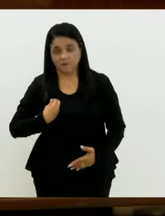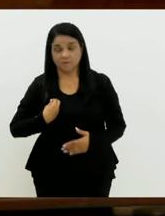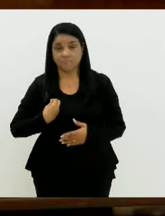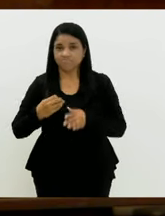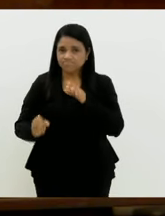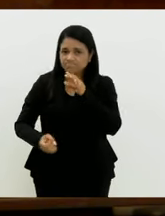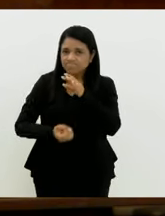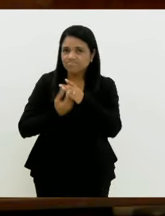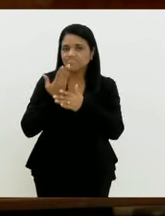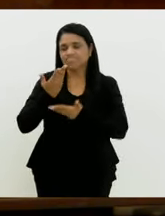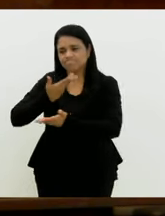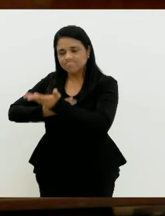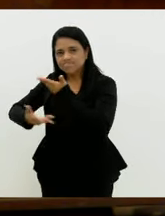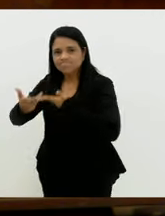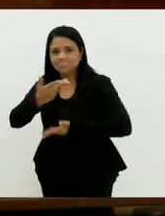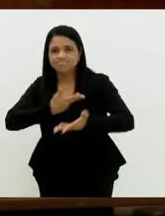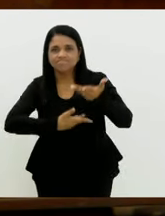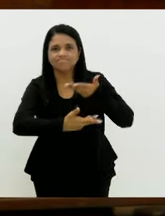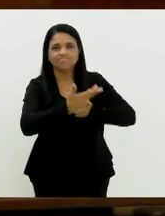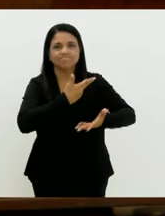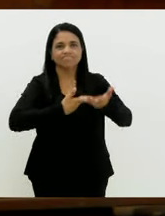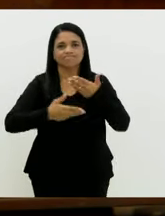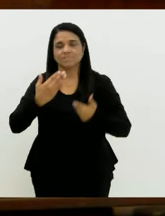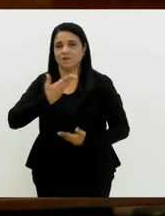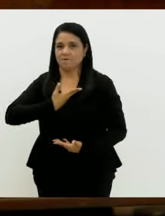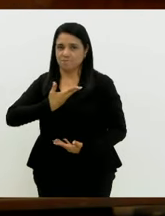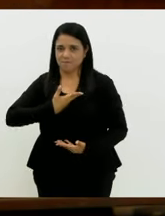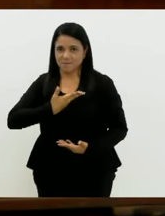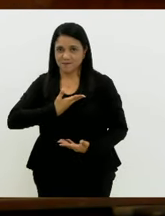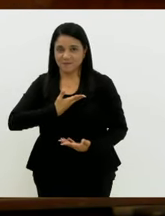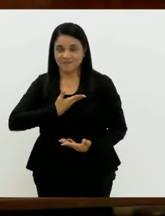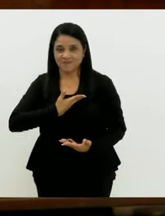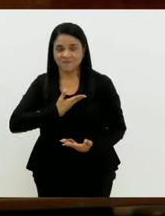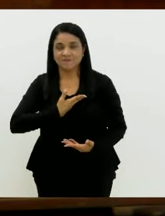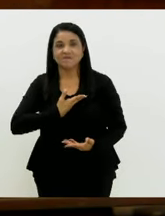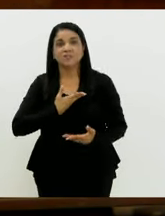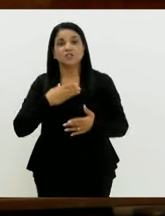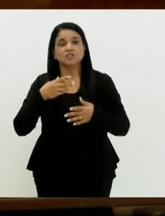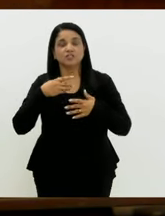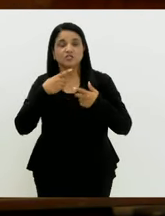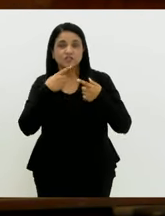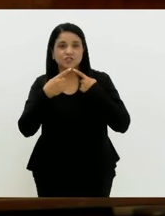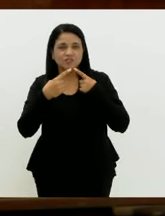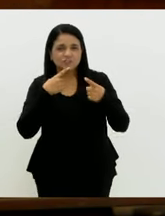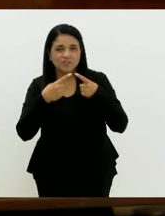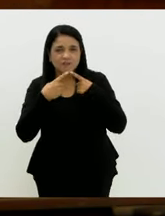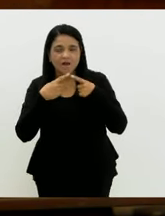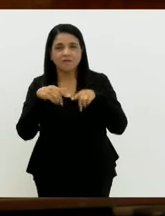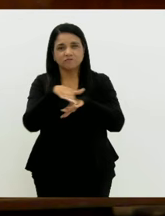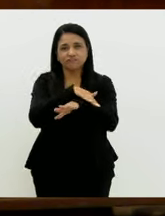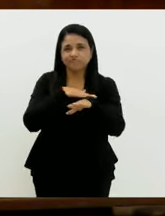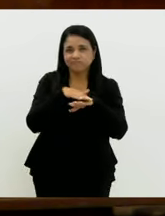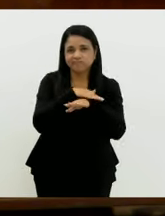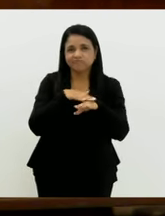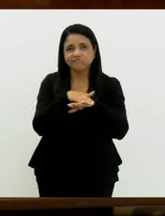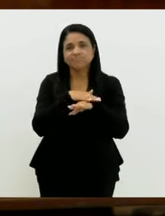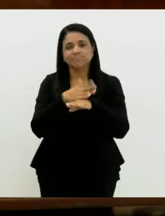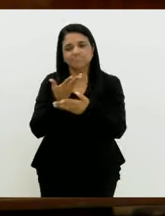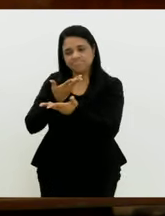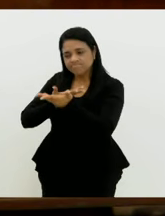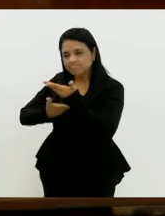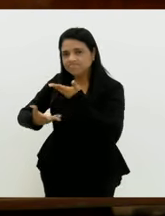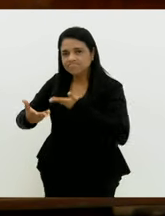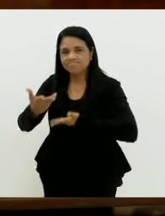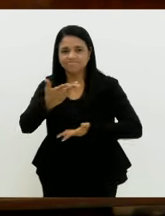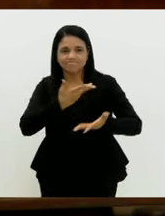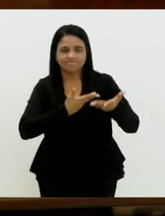pontes e fiz grandes amigos, onde atualmente o diálogo prevalece e permeia a relação harmônica